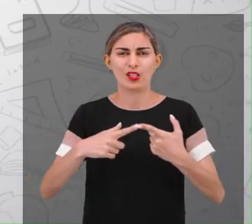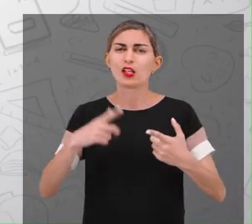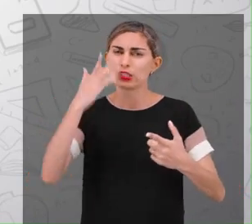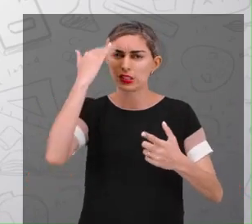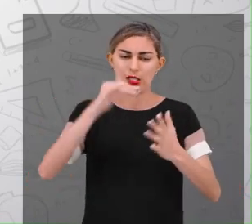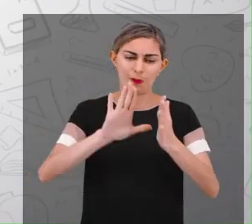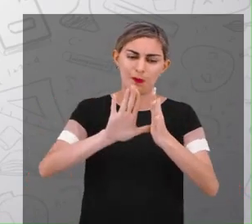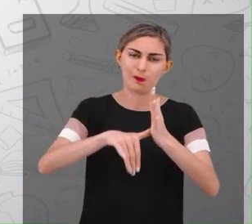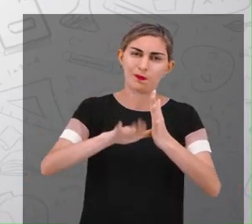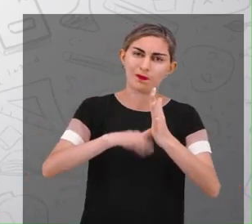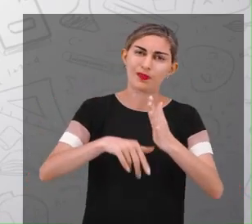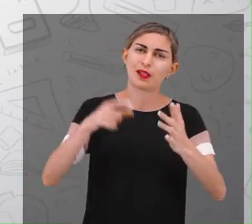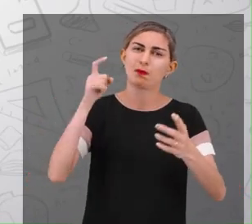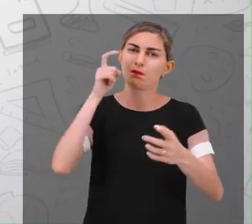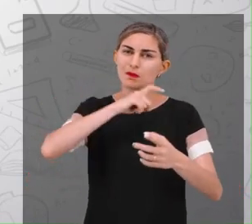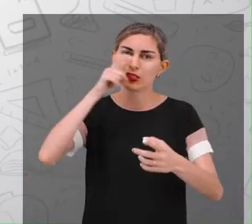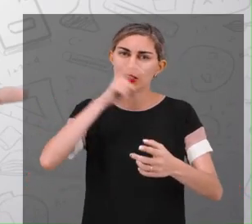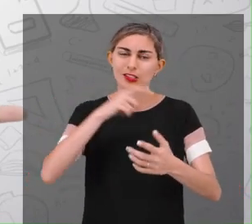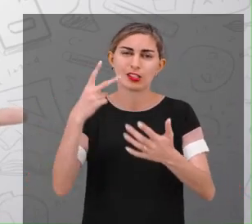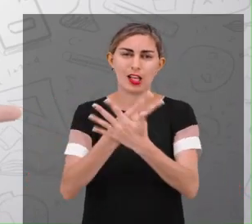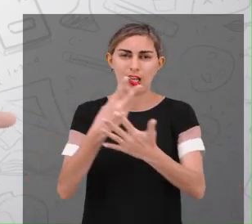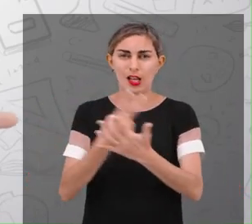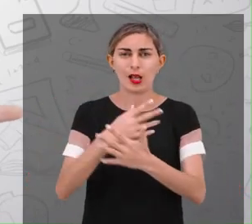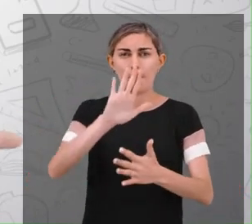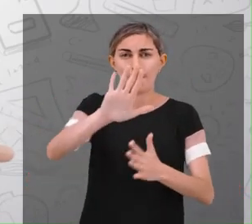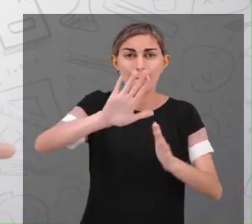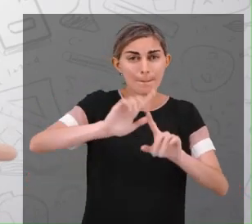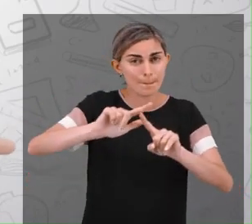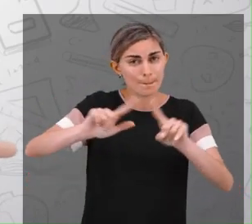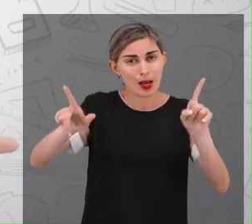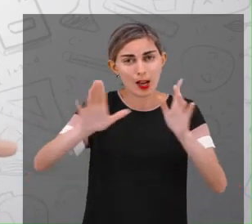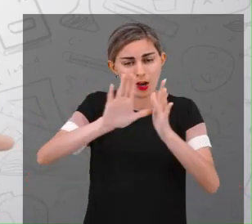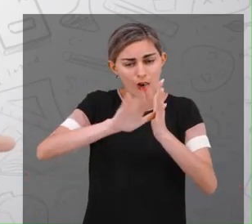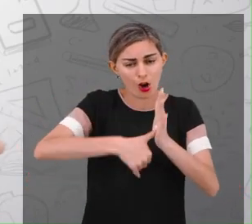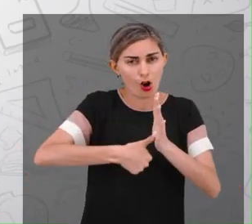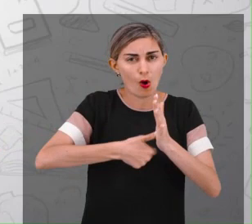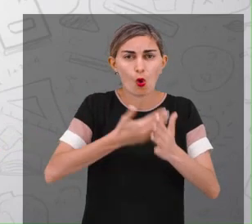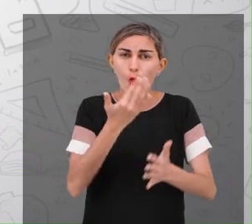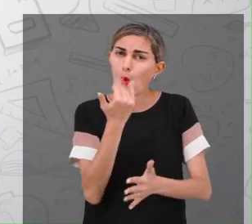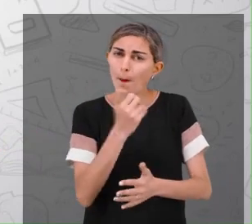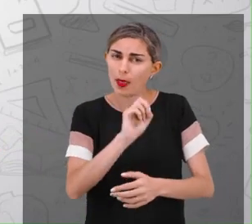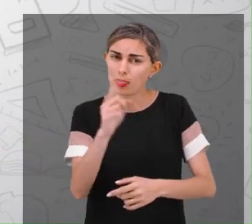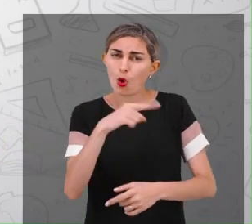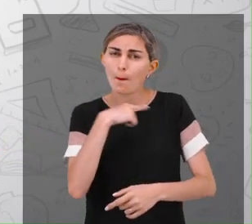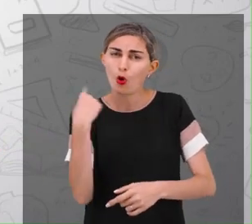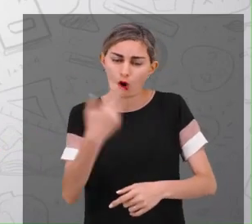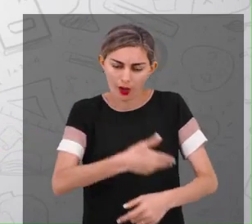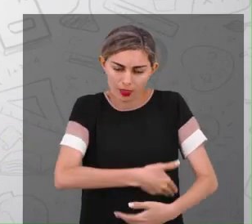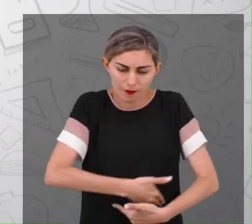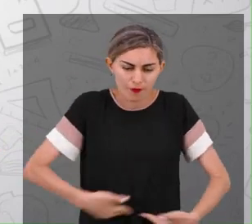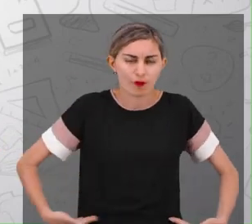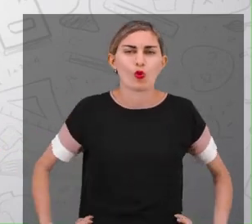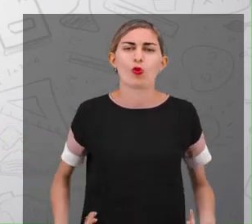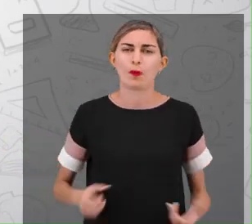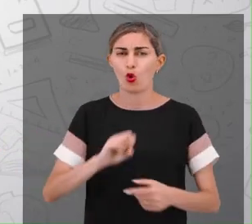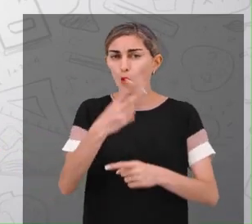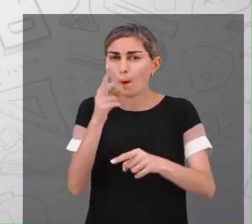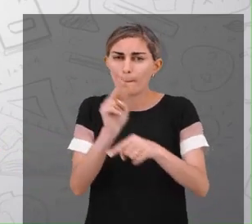é errado, que mentir é errado, mas se for furtar para comer e não morrer de fome, ou então mentir para proteger outra